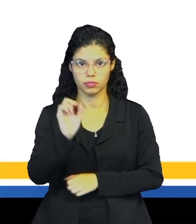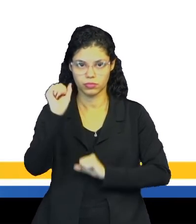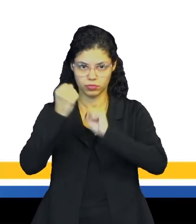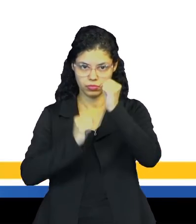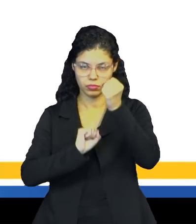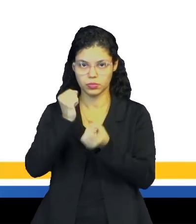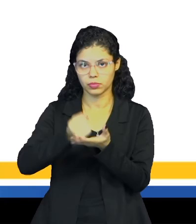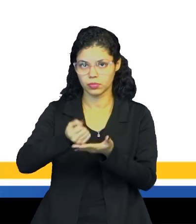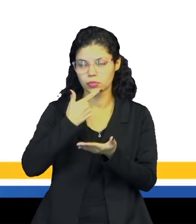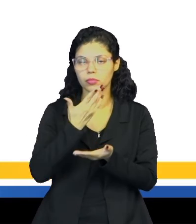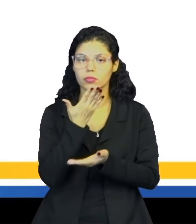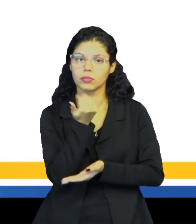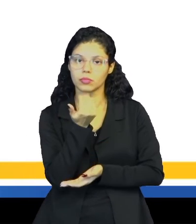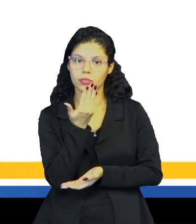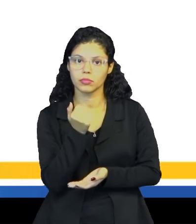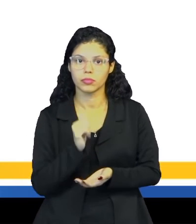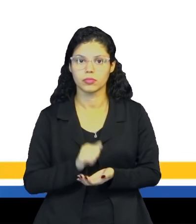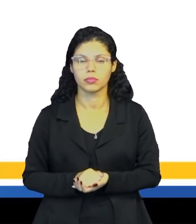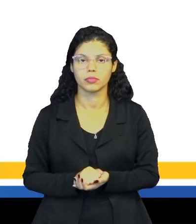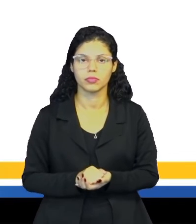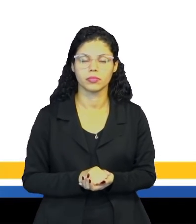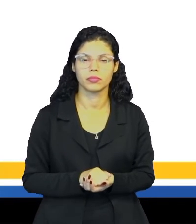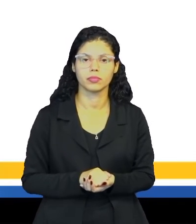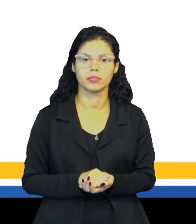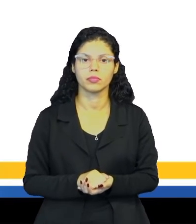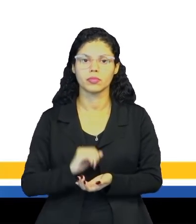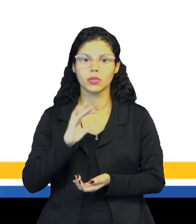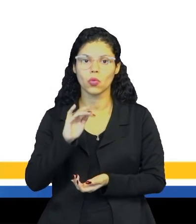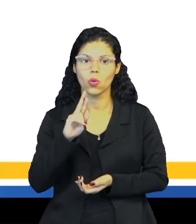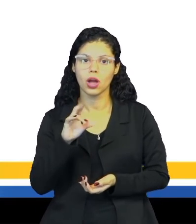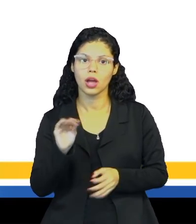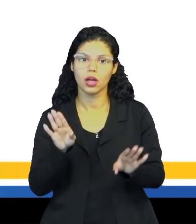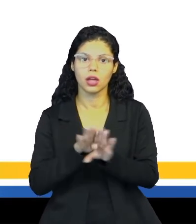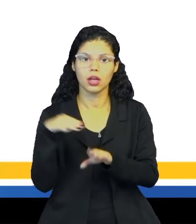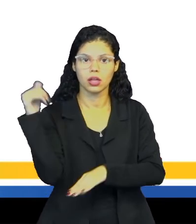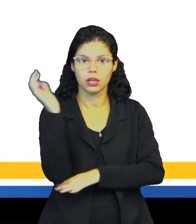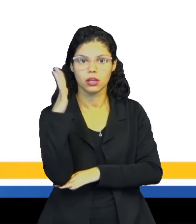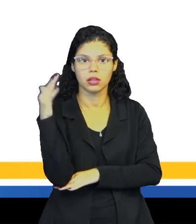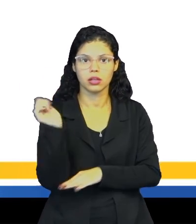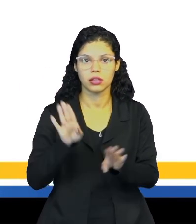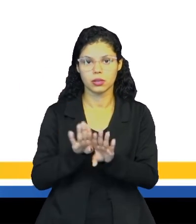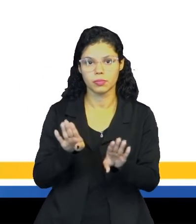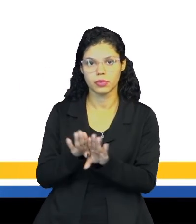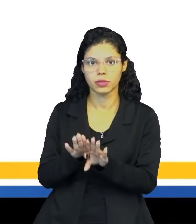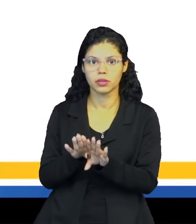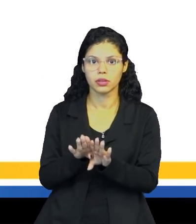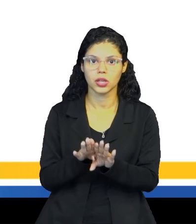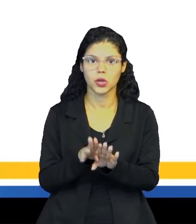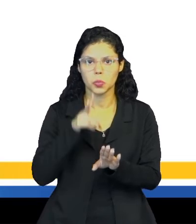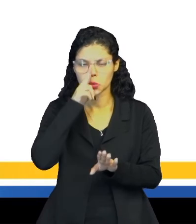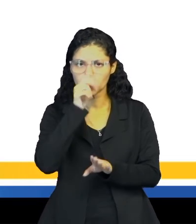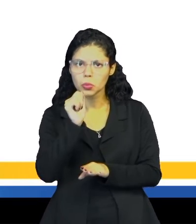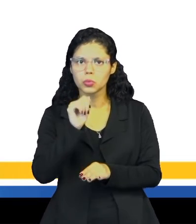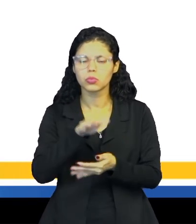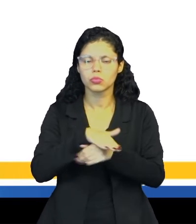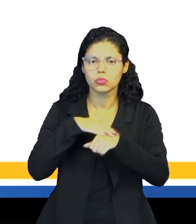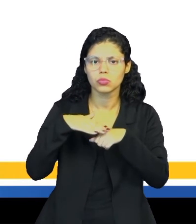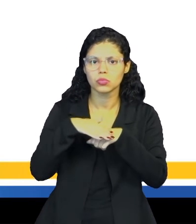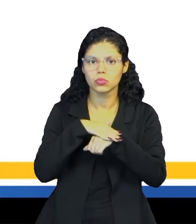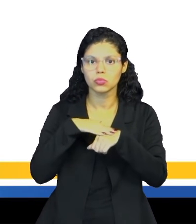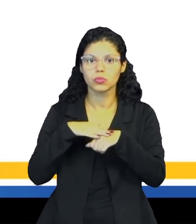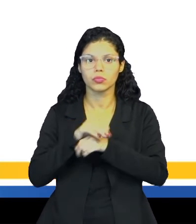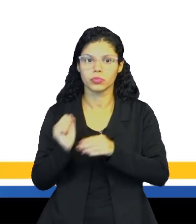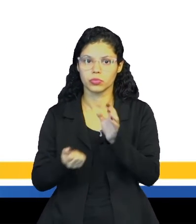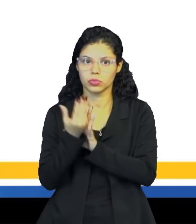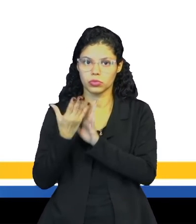indústria farmacêutica, alimentícia e cosmética. O agar é encontrado em algas vermelhas e é um poderoso gel. É